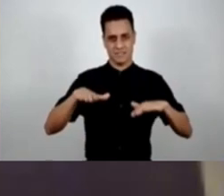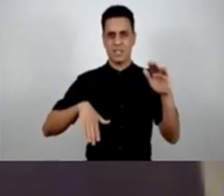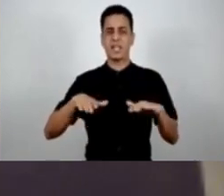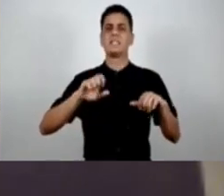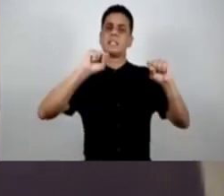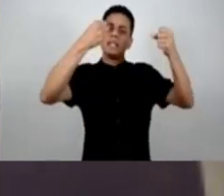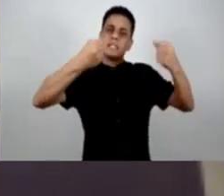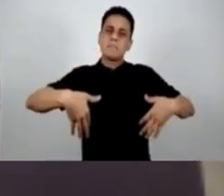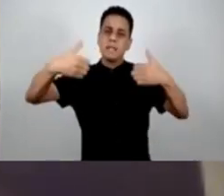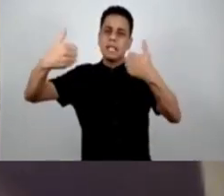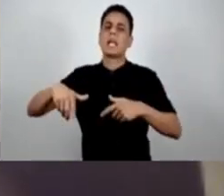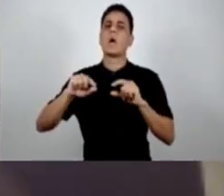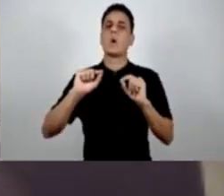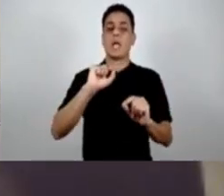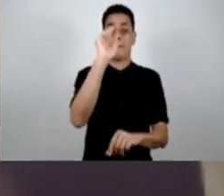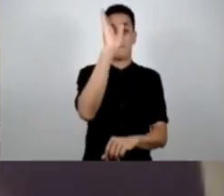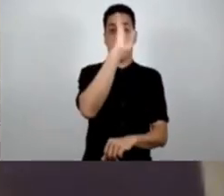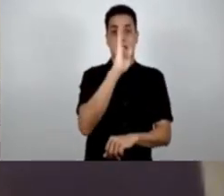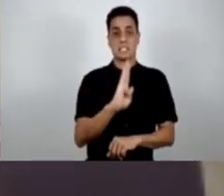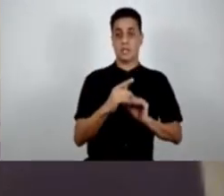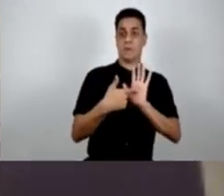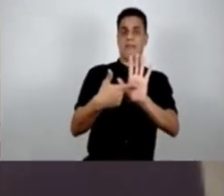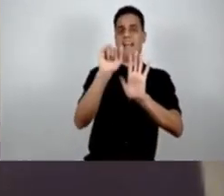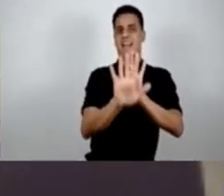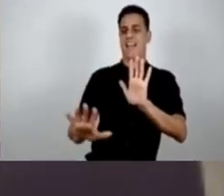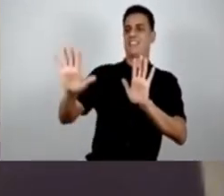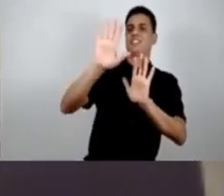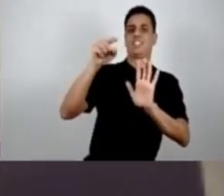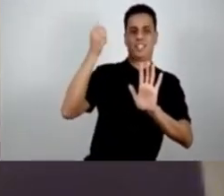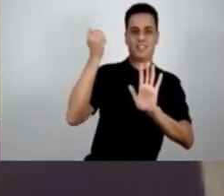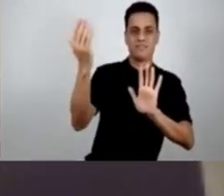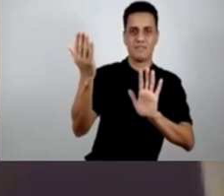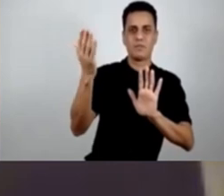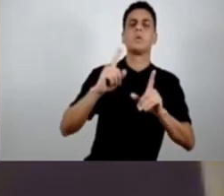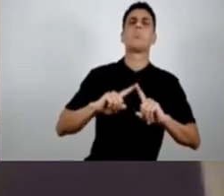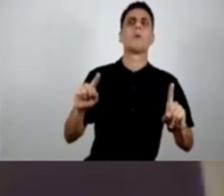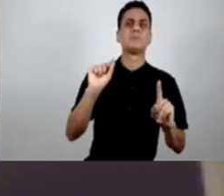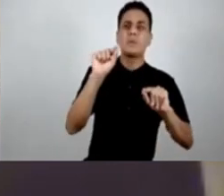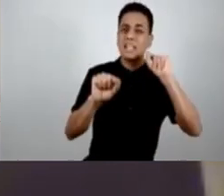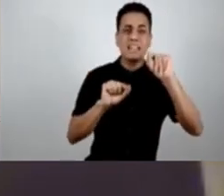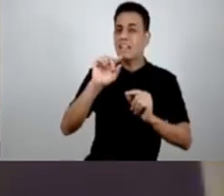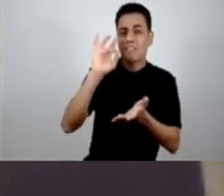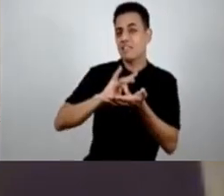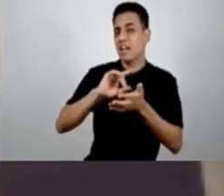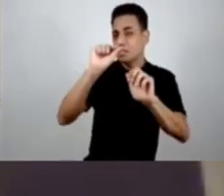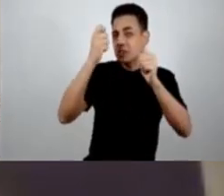da imagem da nação, para mim é a imagem de que estamos falando. Porque tem uma série